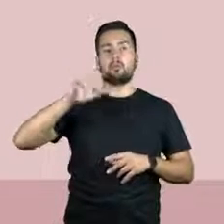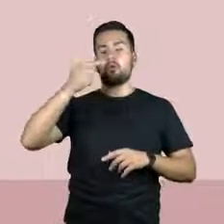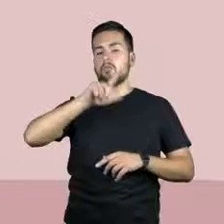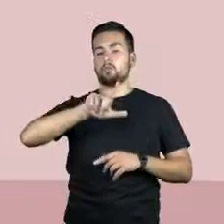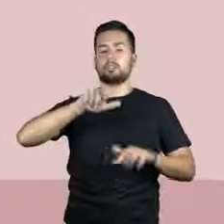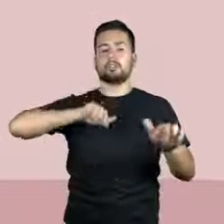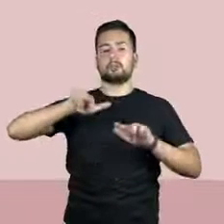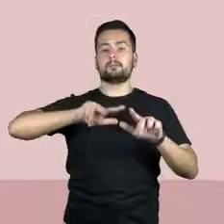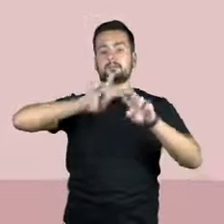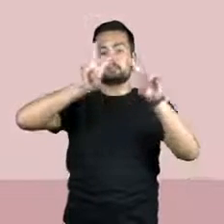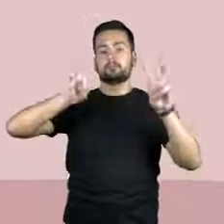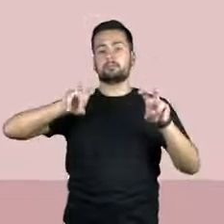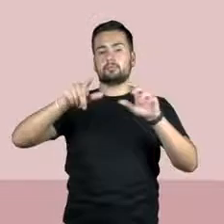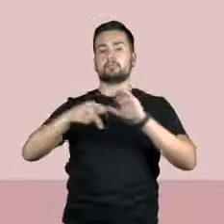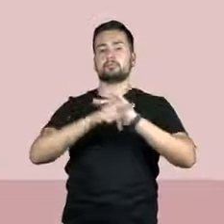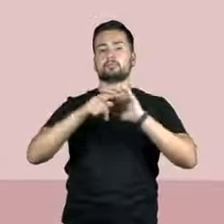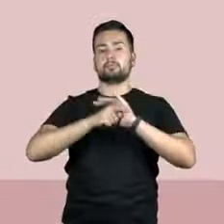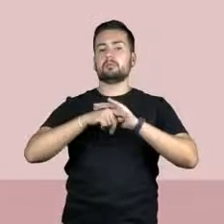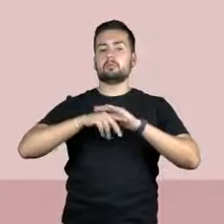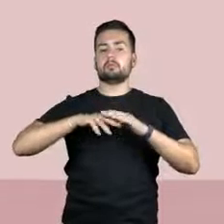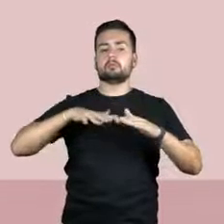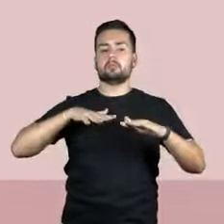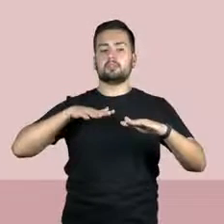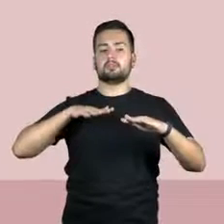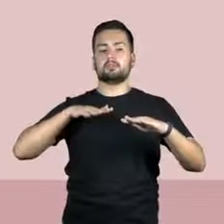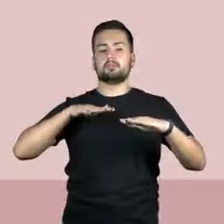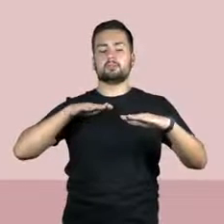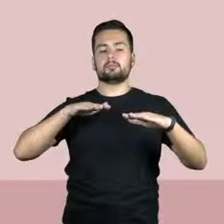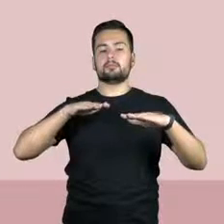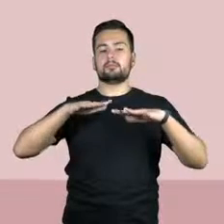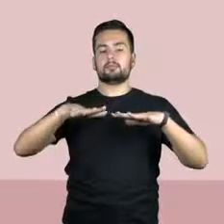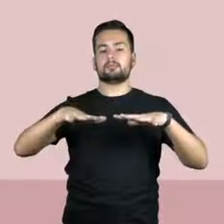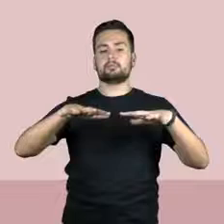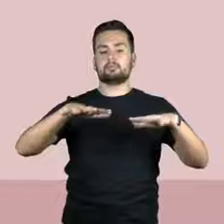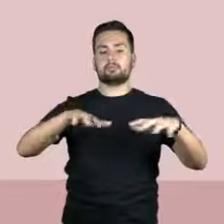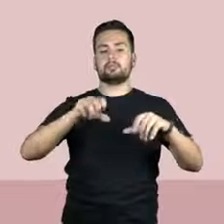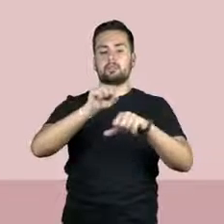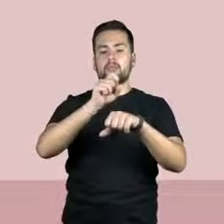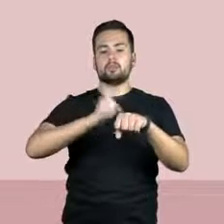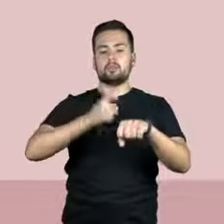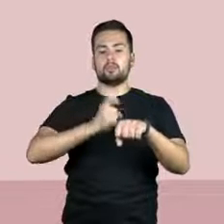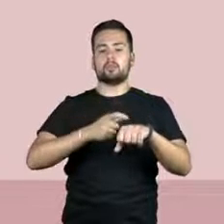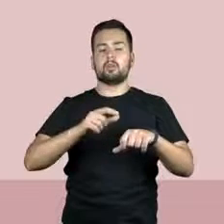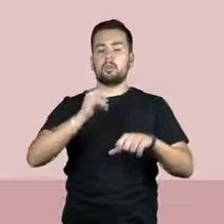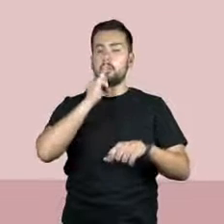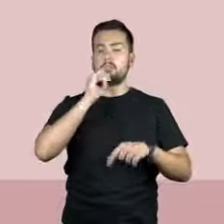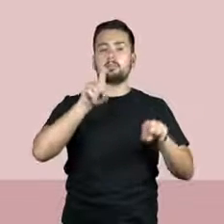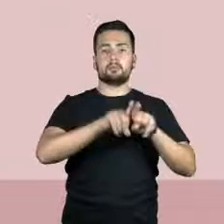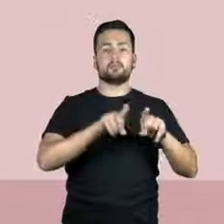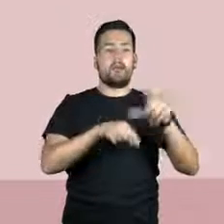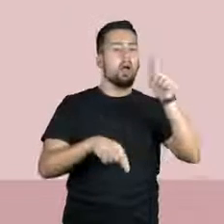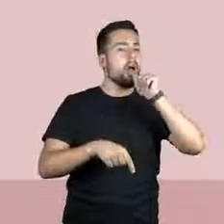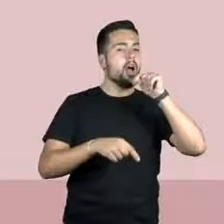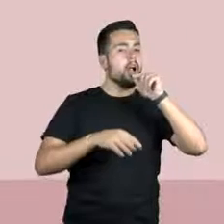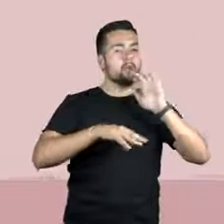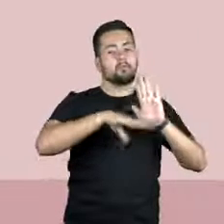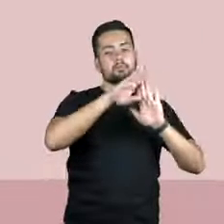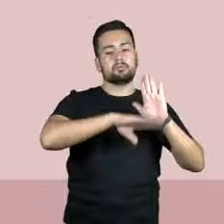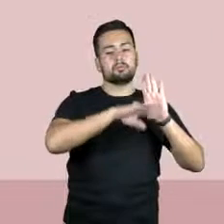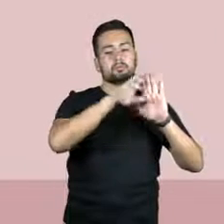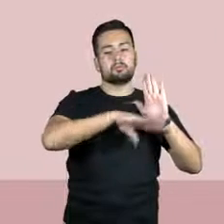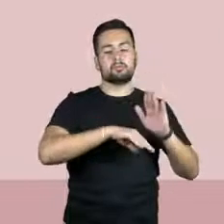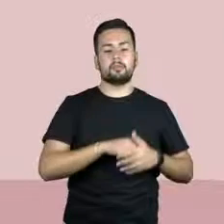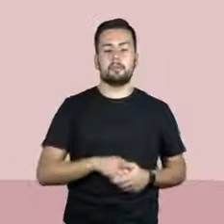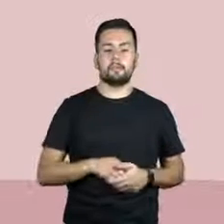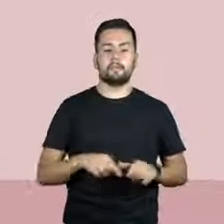sobre uma questão de estratificação do perfil geológico e outras questões, como, por exemplo, o nível d'água. Tá? Dentre